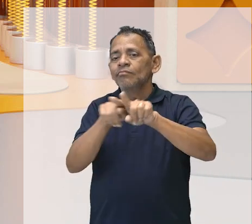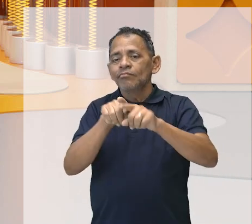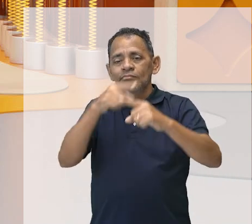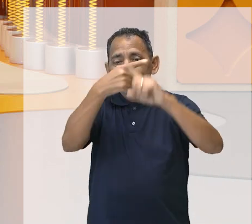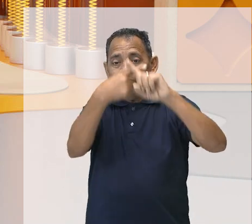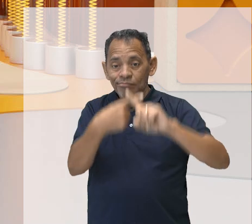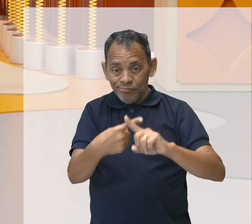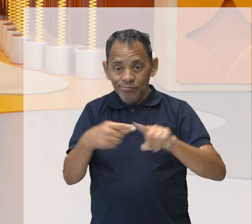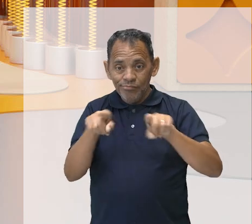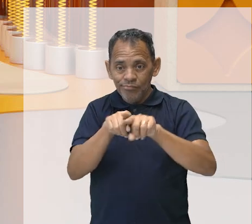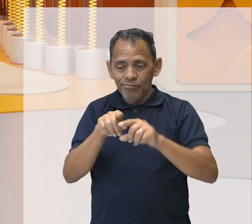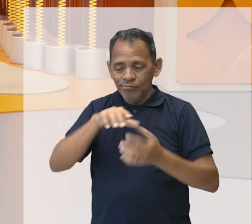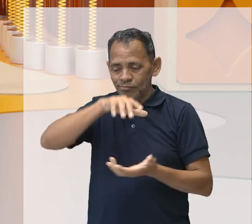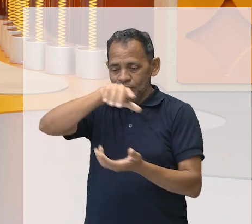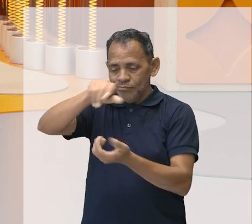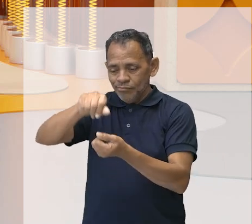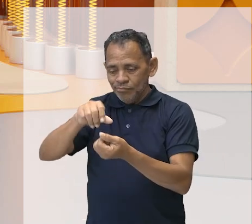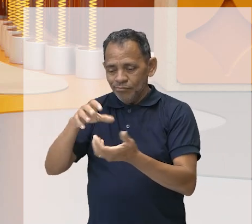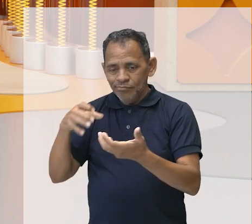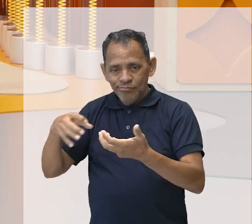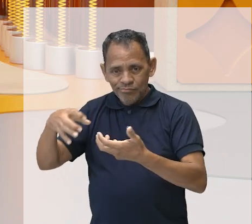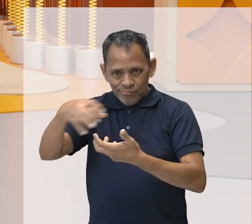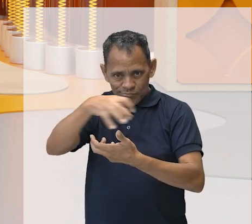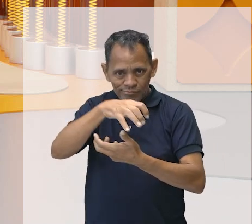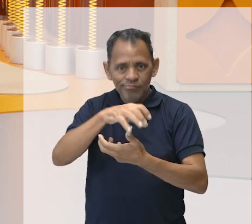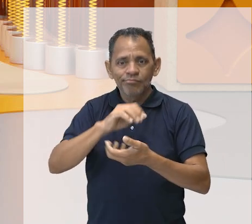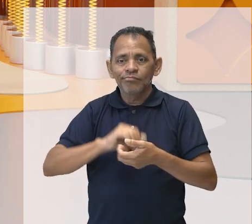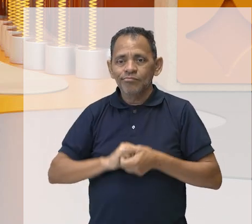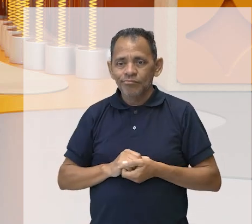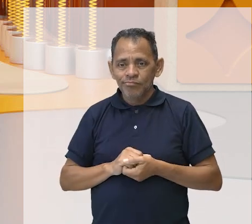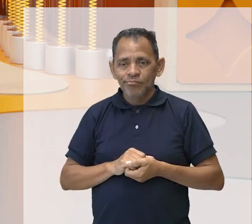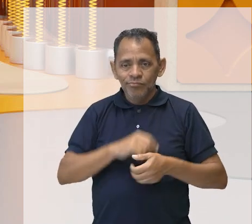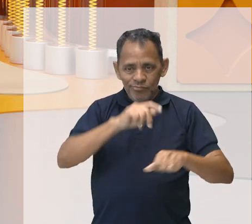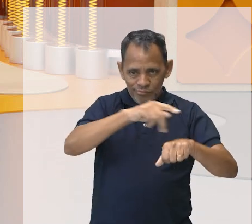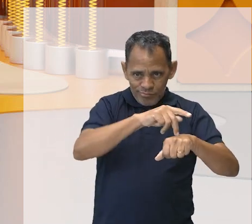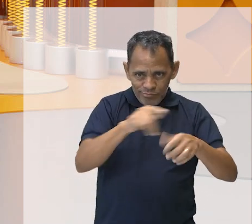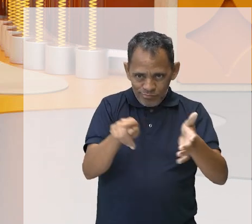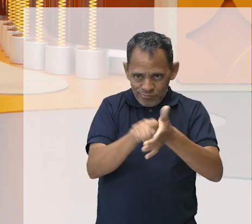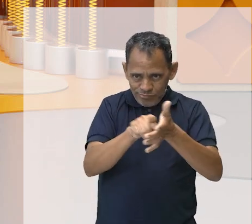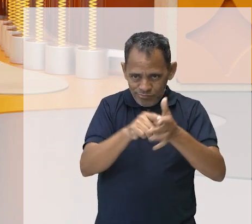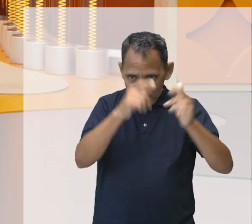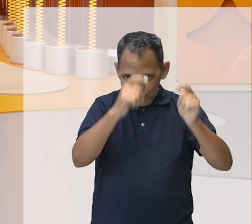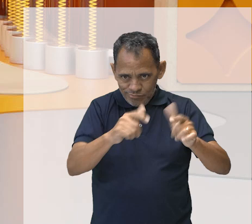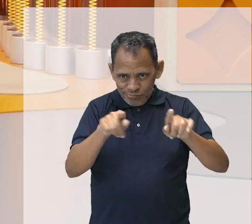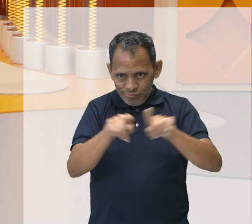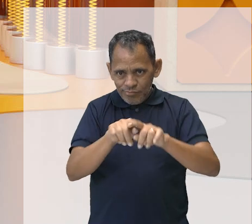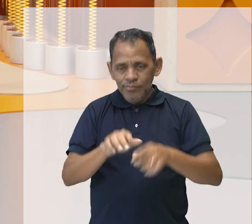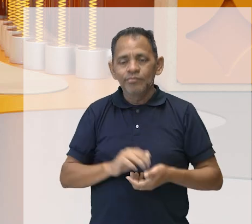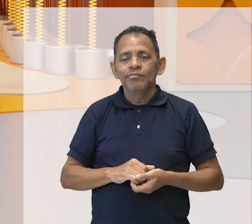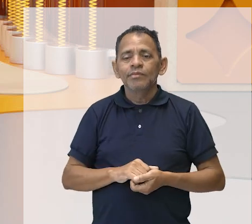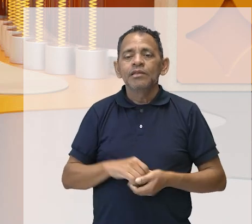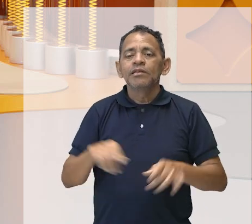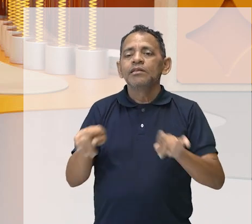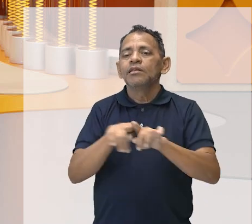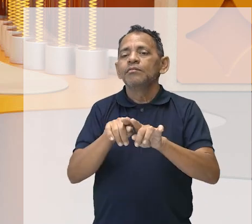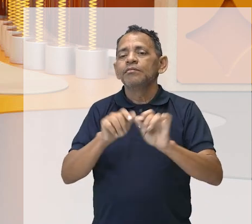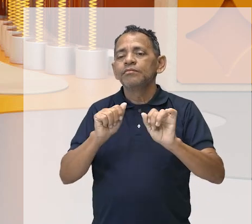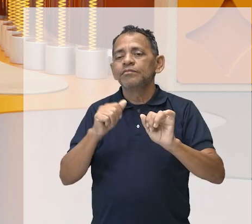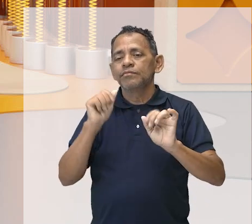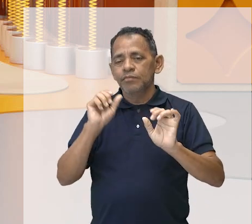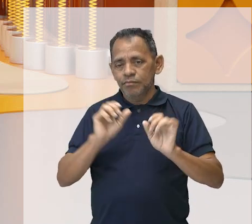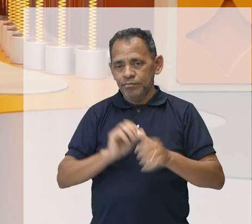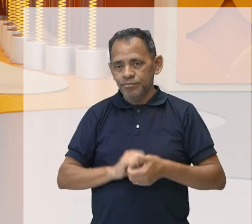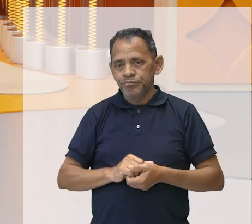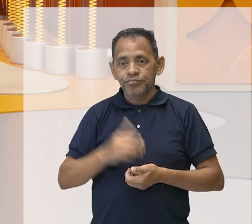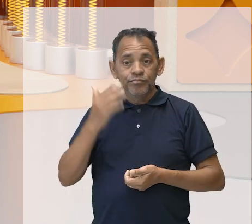aí entre os continentes, né? Entre os países desses continentes, tá bom? Então, além de te observar o